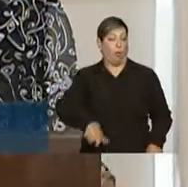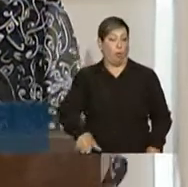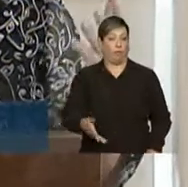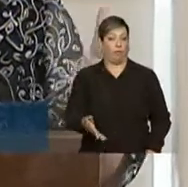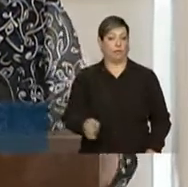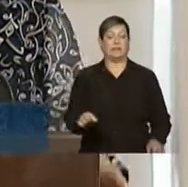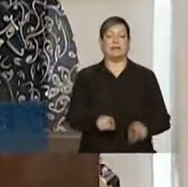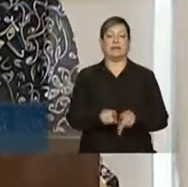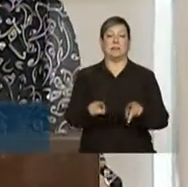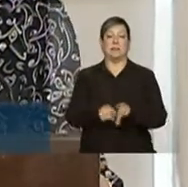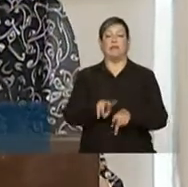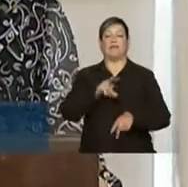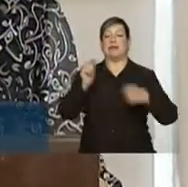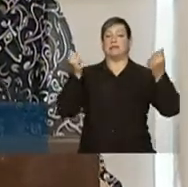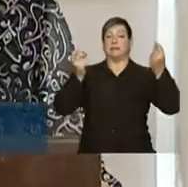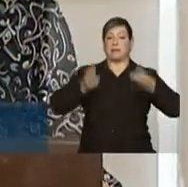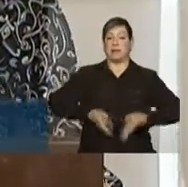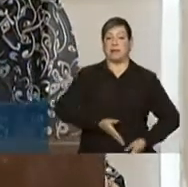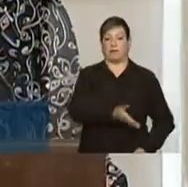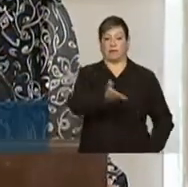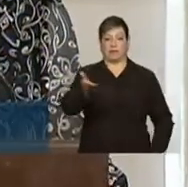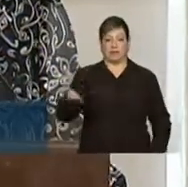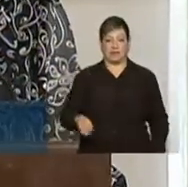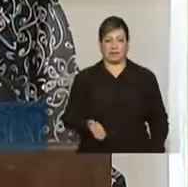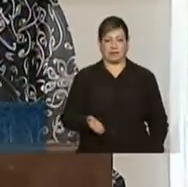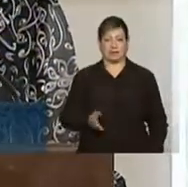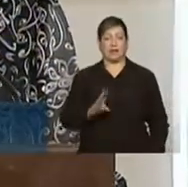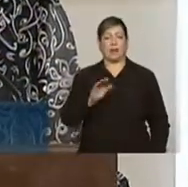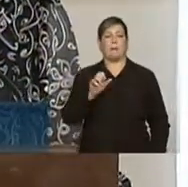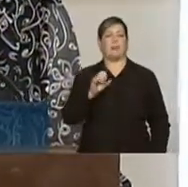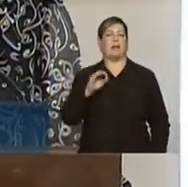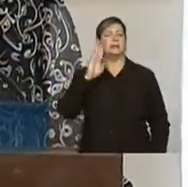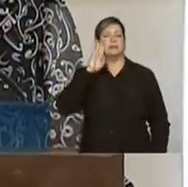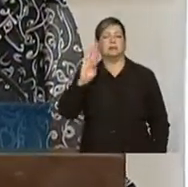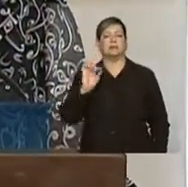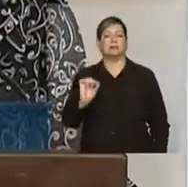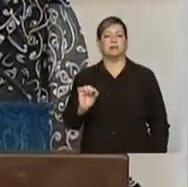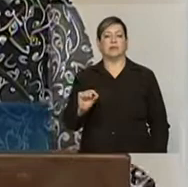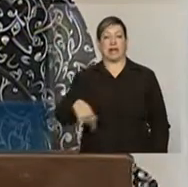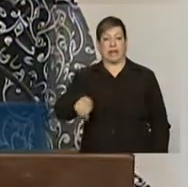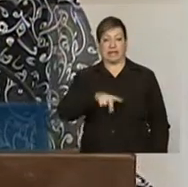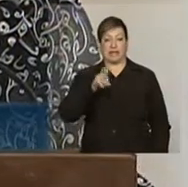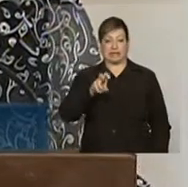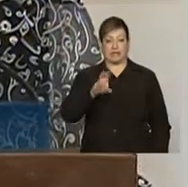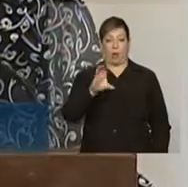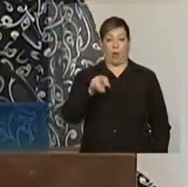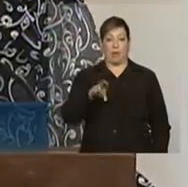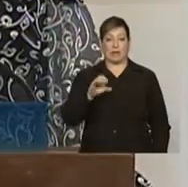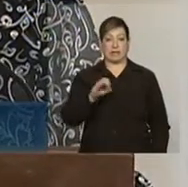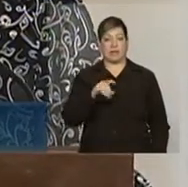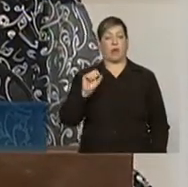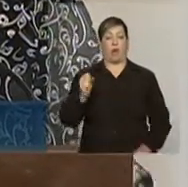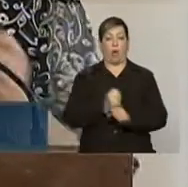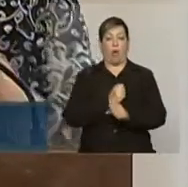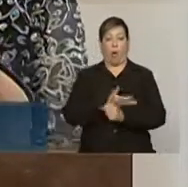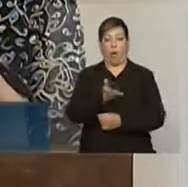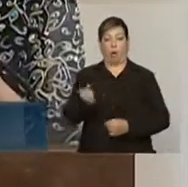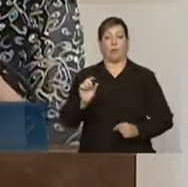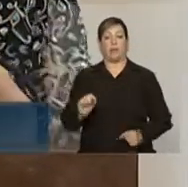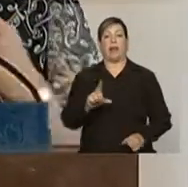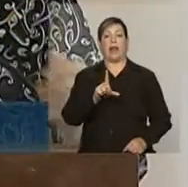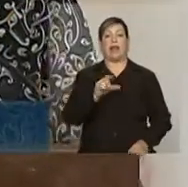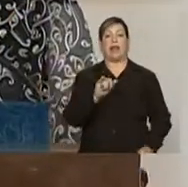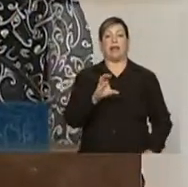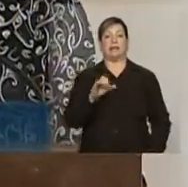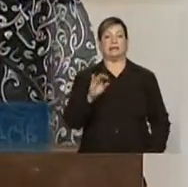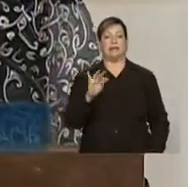e também vai explicar para os senhores. Basicamente, essas 5 concessões dizem respeito à